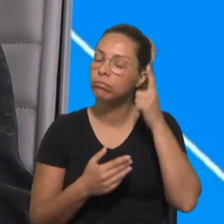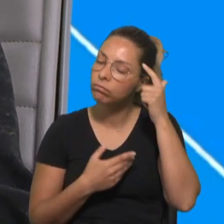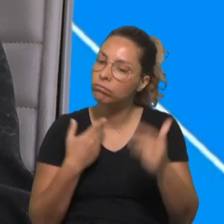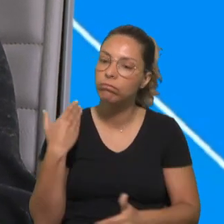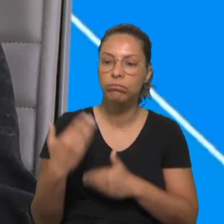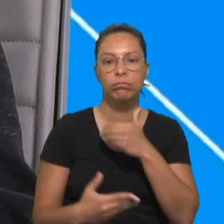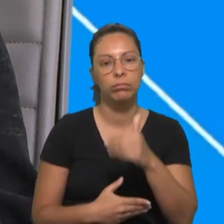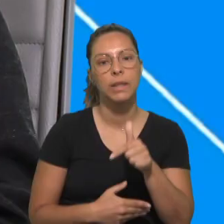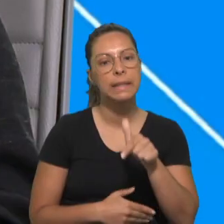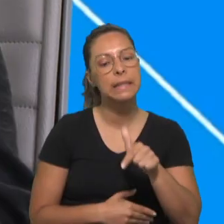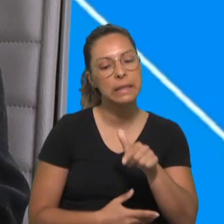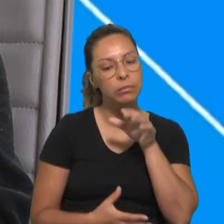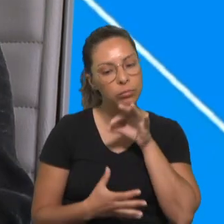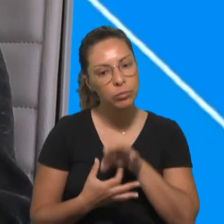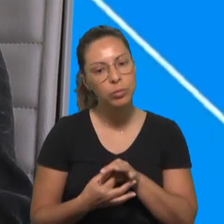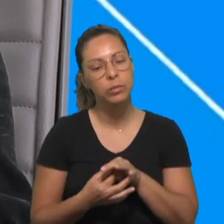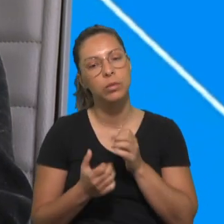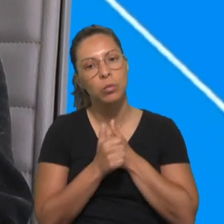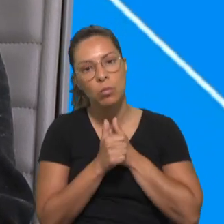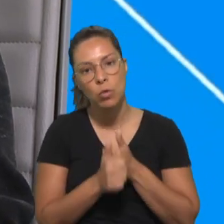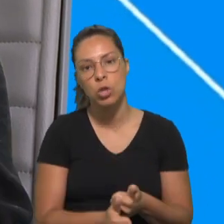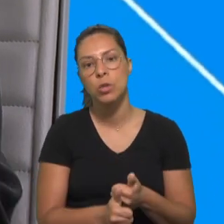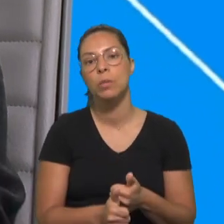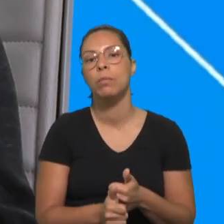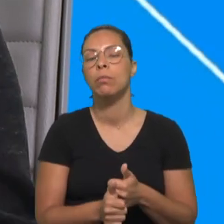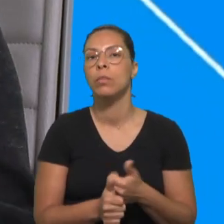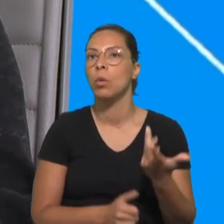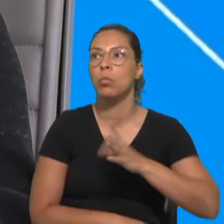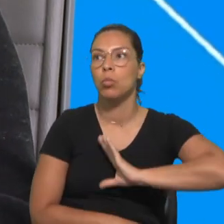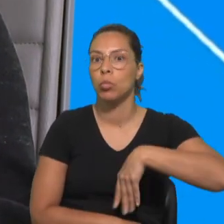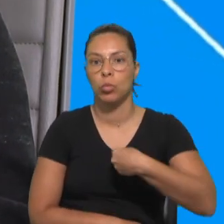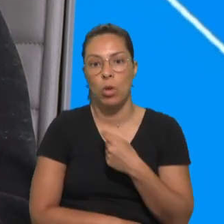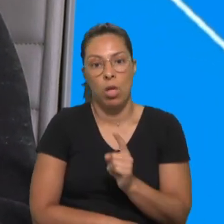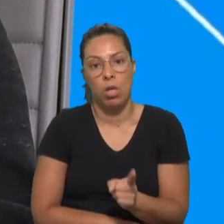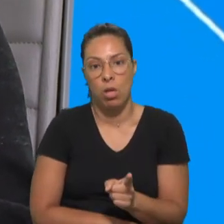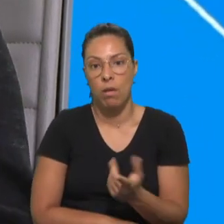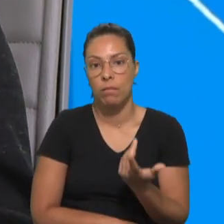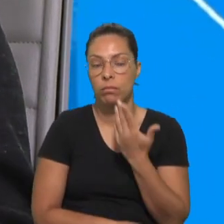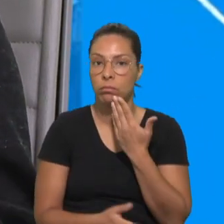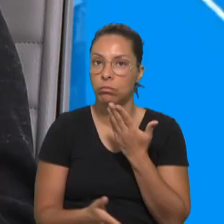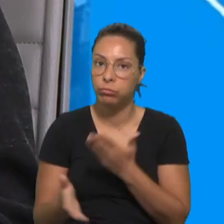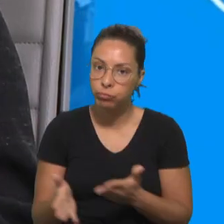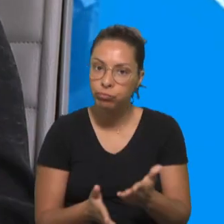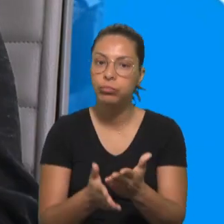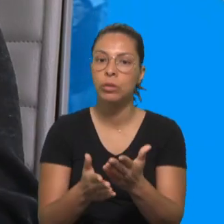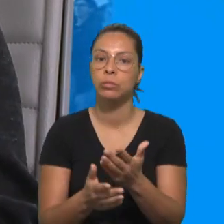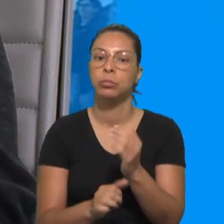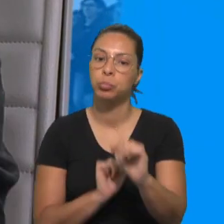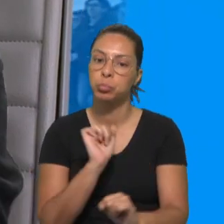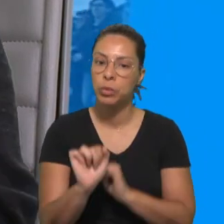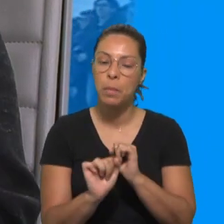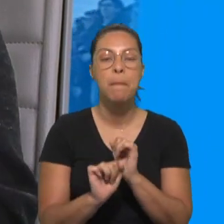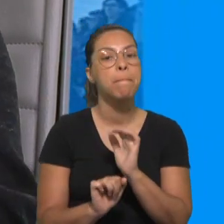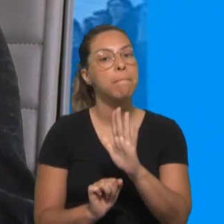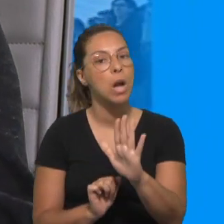deste itinerário, deste mandato do Senhor e por todo o mundo, que os discípulos nos Atos dos Apóstolos fazem. E de facto,